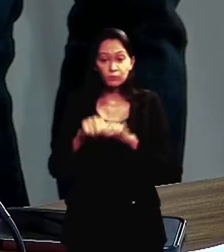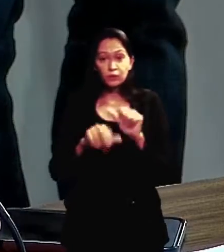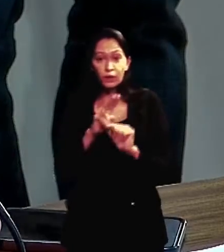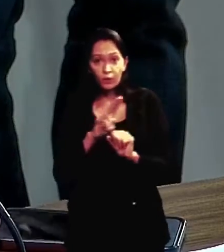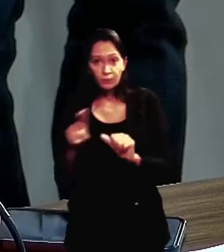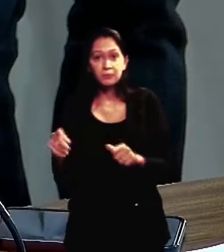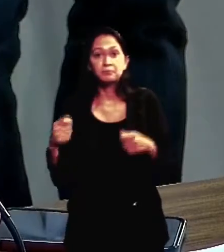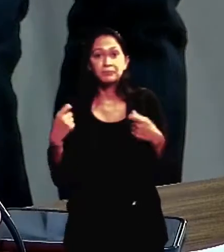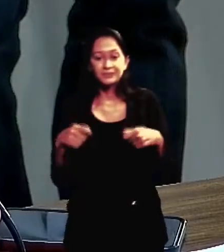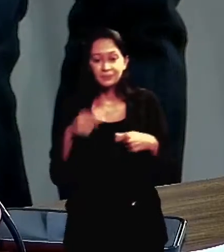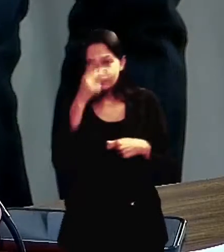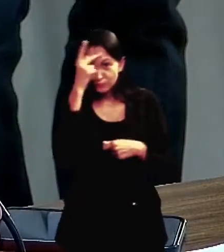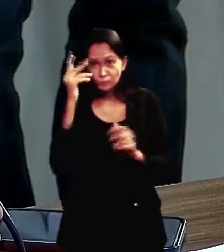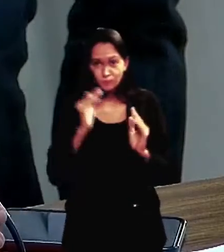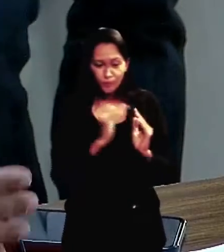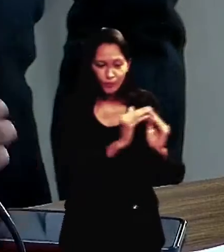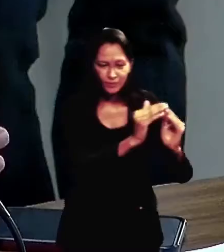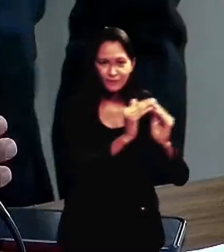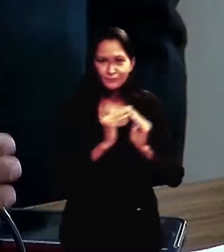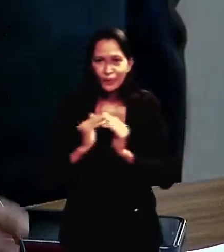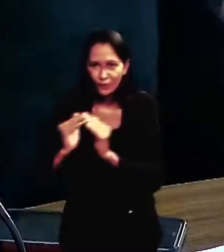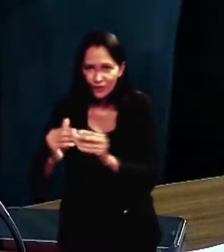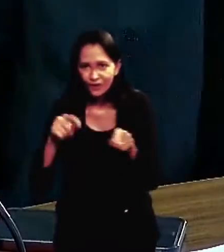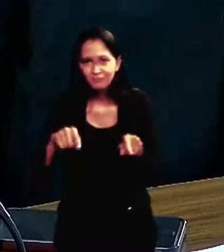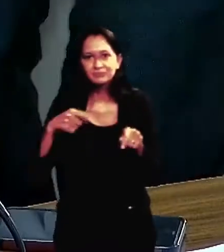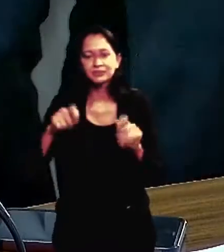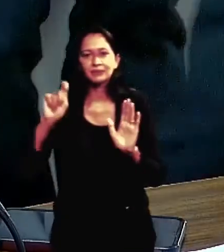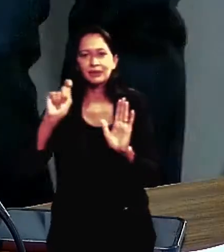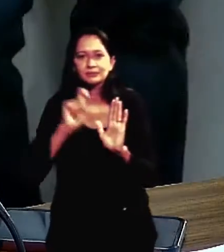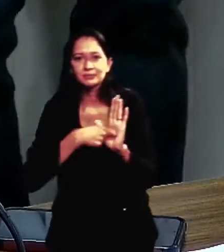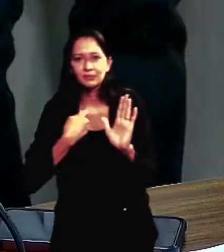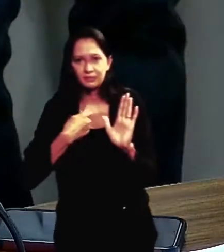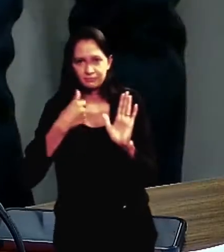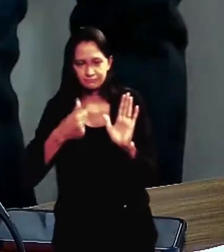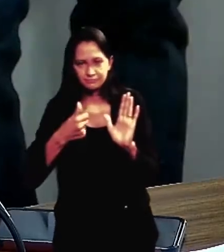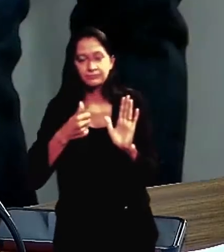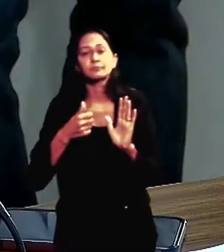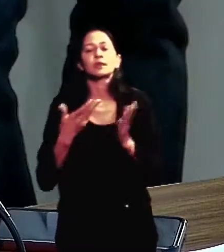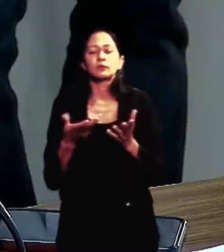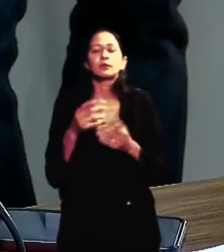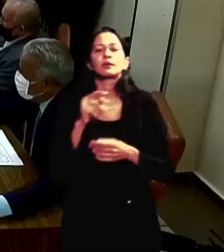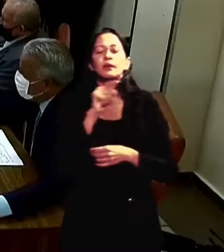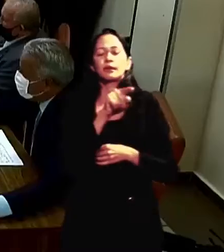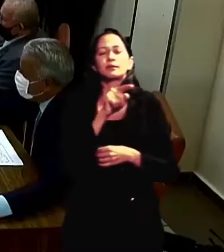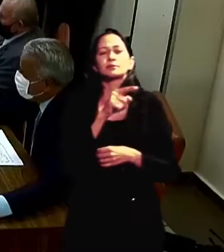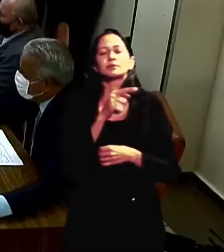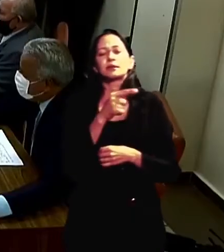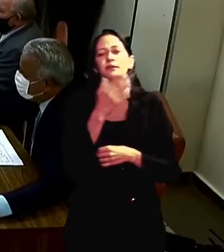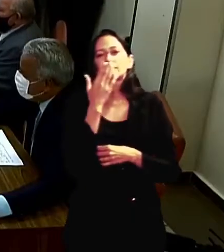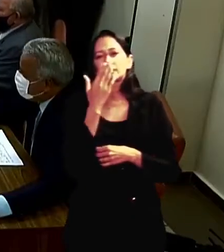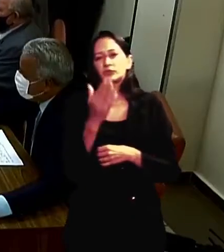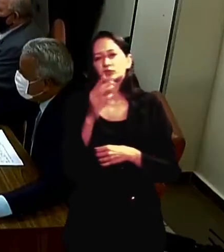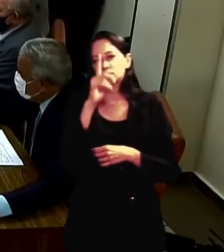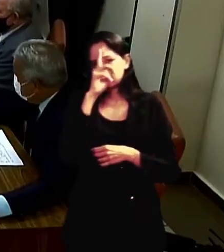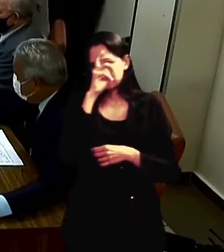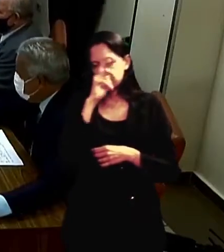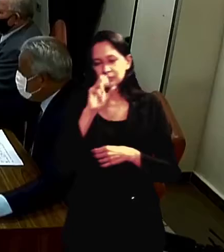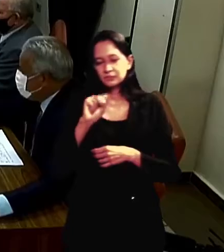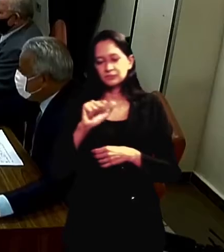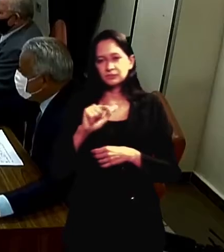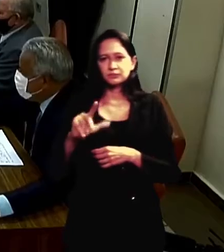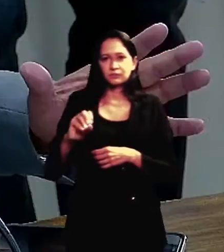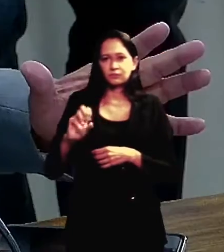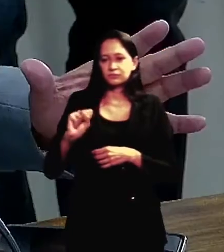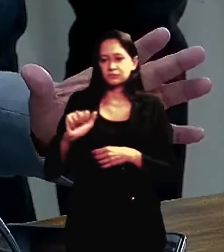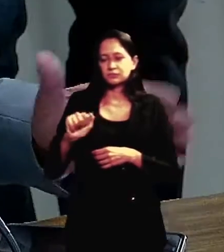rua, ela tem 70% é a Praça das Mães, no setor oeste, que é em frente ao Hospital São Salvador. Então, é uma rua